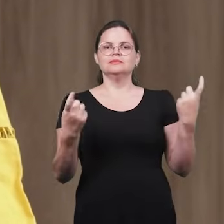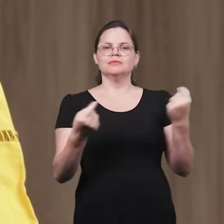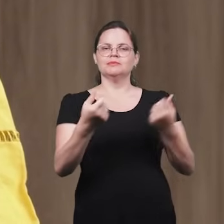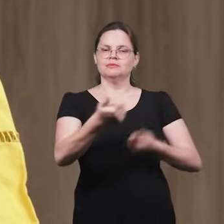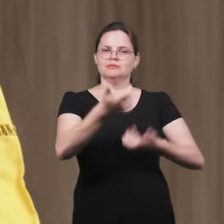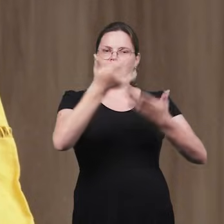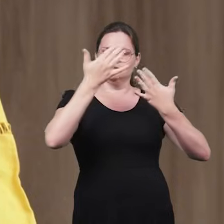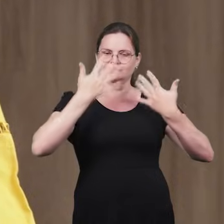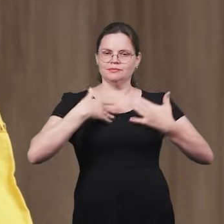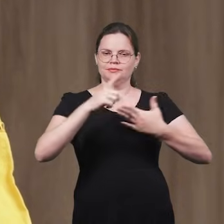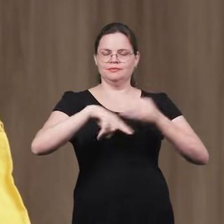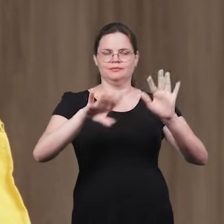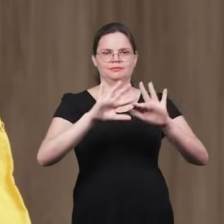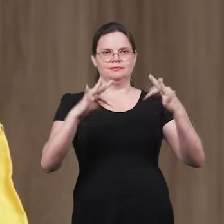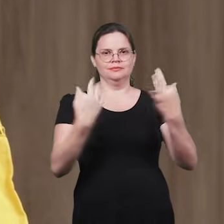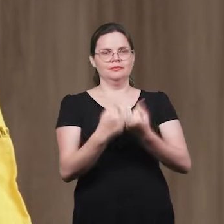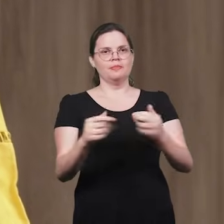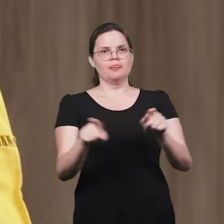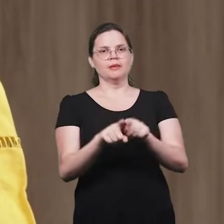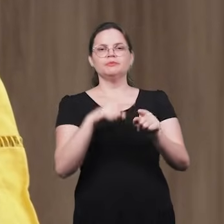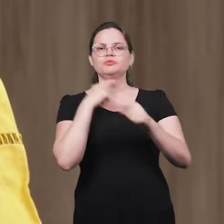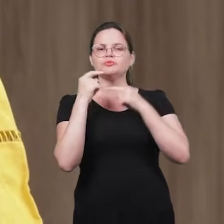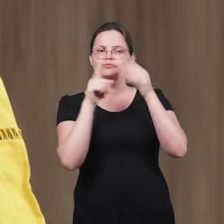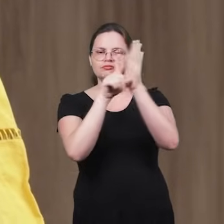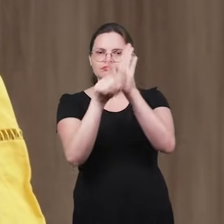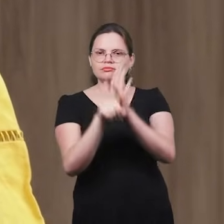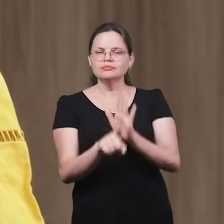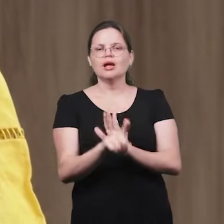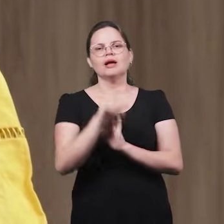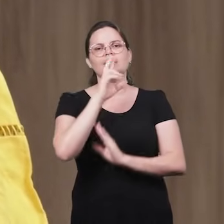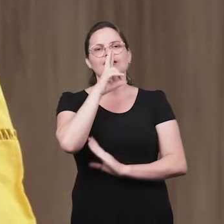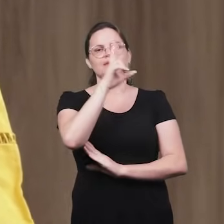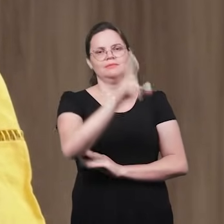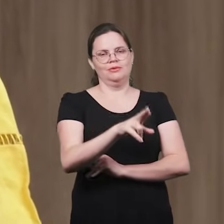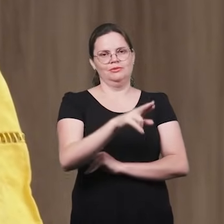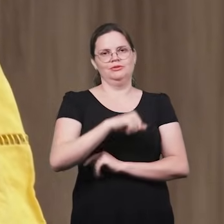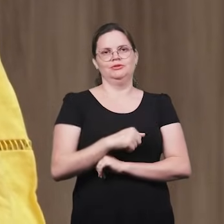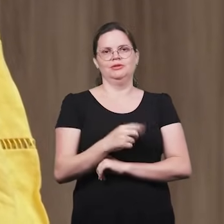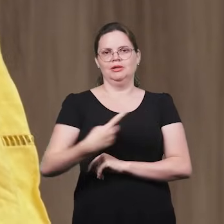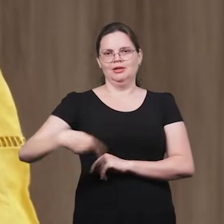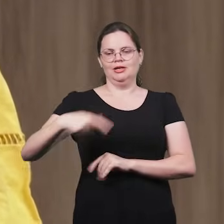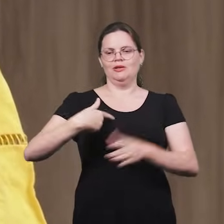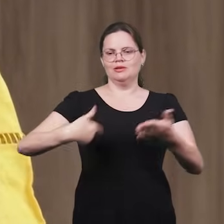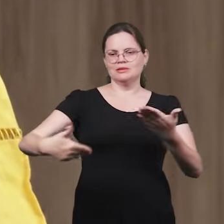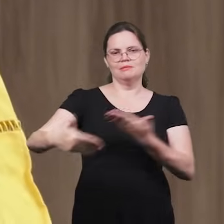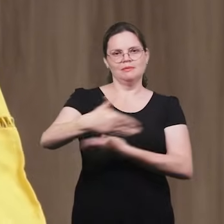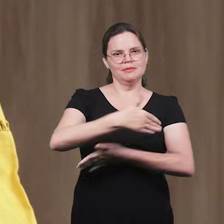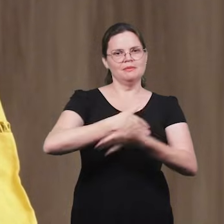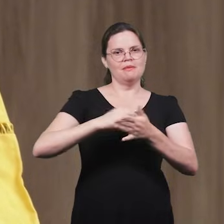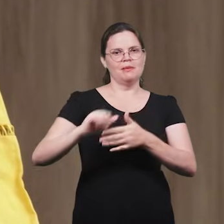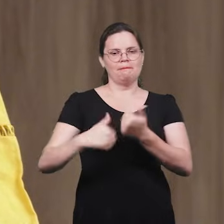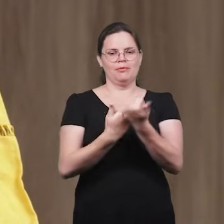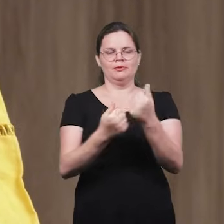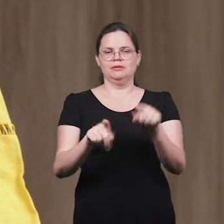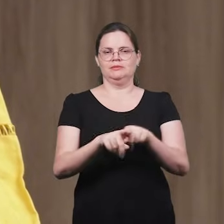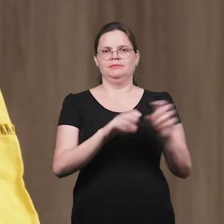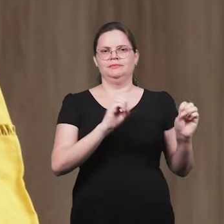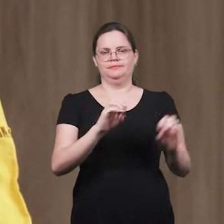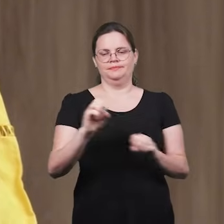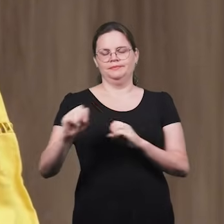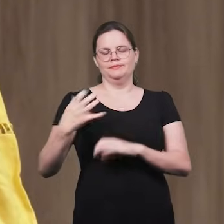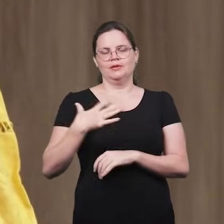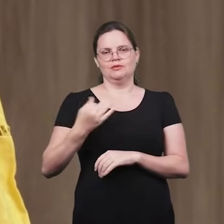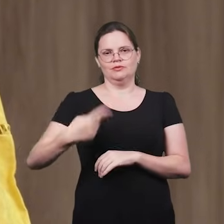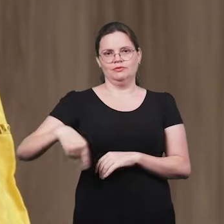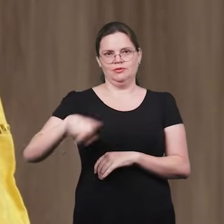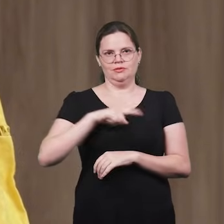famílias, respondemos perguntas e fomos fortalecendo uma rede de apoio e cuidado na educação dos nossos filhos.